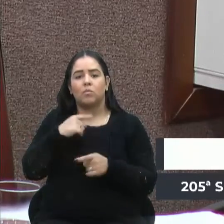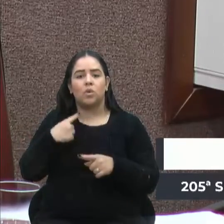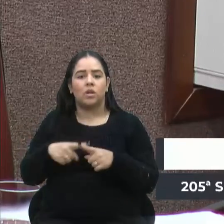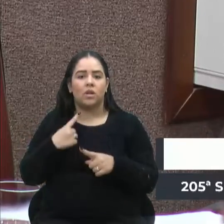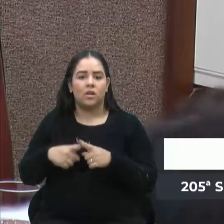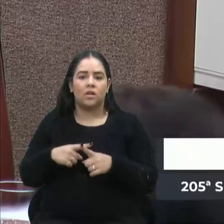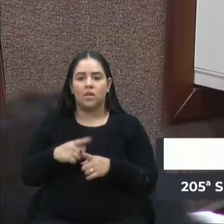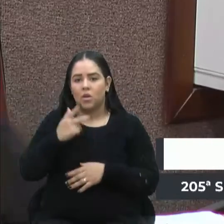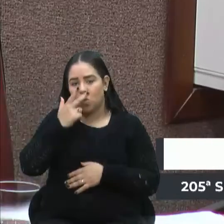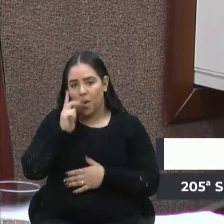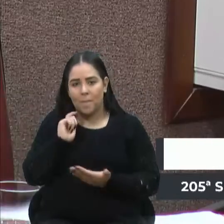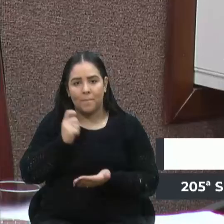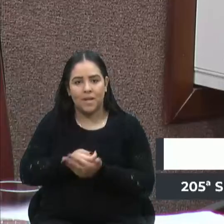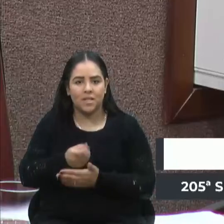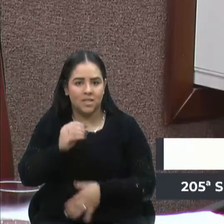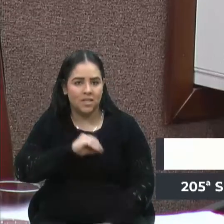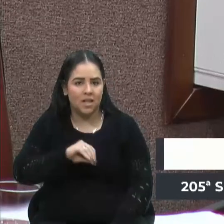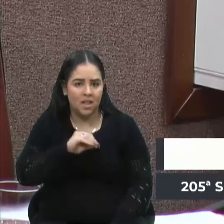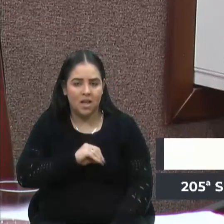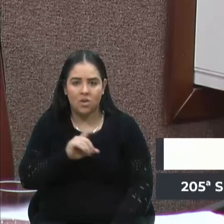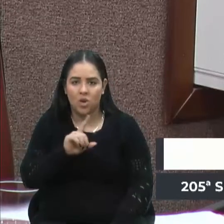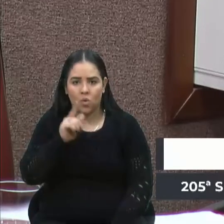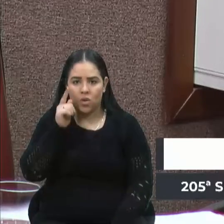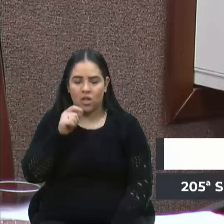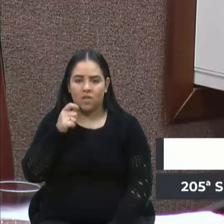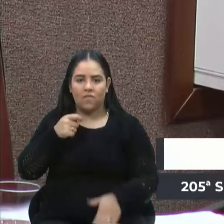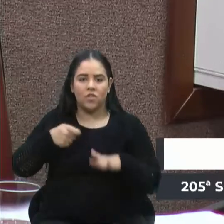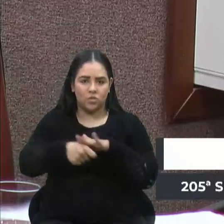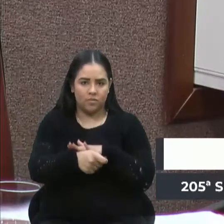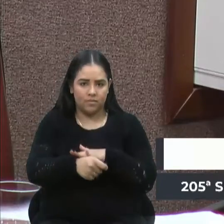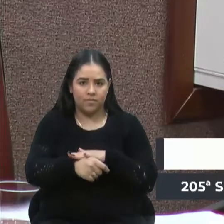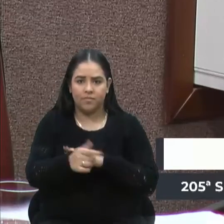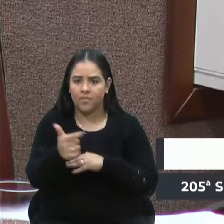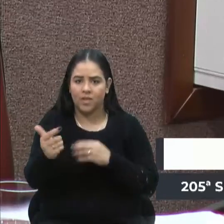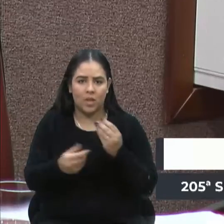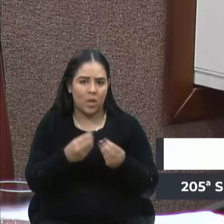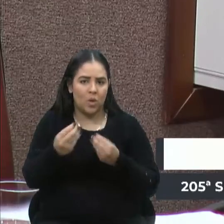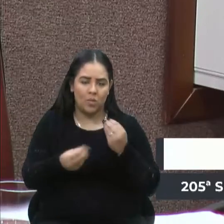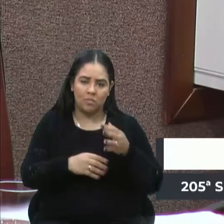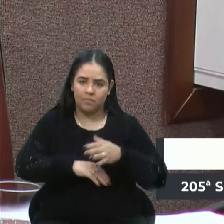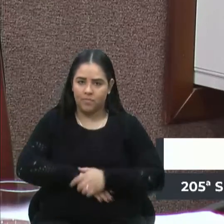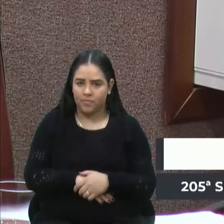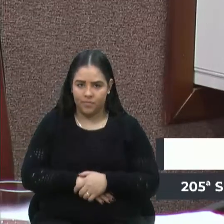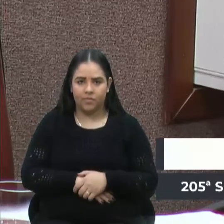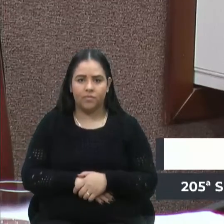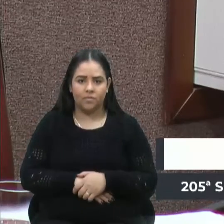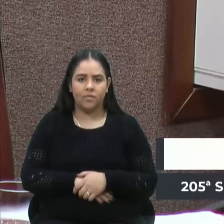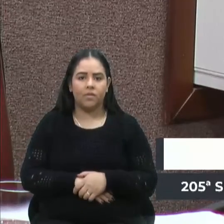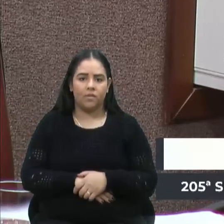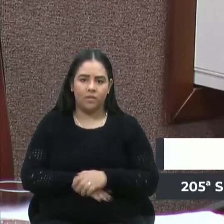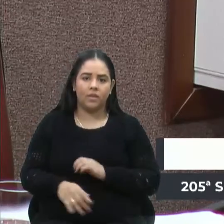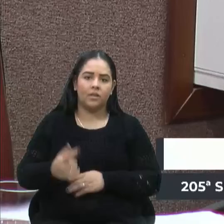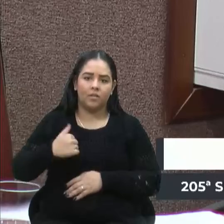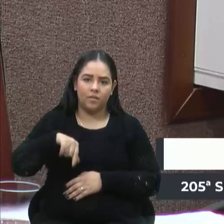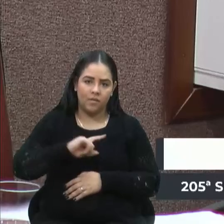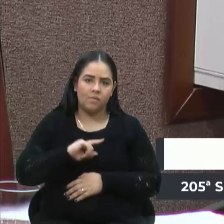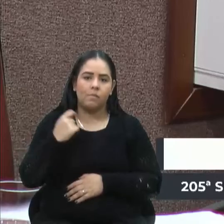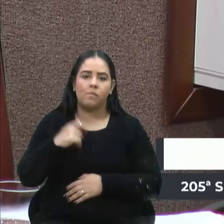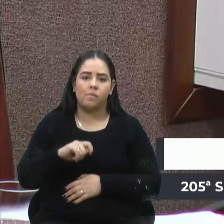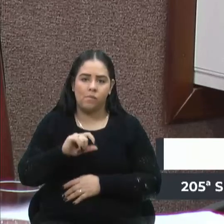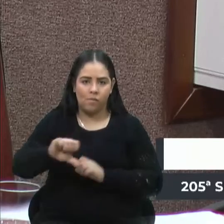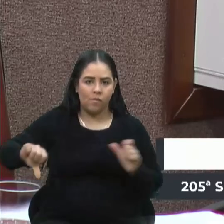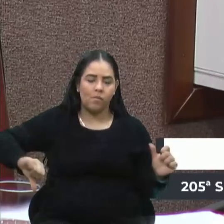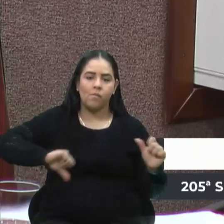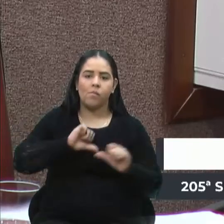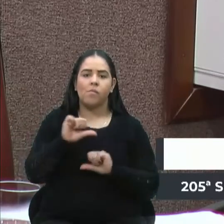praticamente paga salário dos servidores e não consegue fazer investimento. Isso não tem condições. Né? Não, isso precisa mudar, precisa avançar e a gente precisa crescer